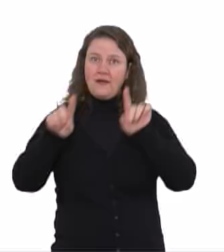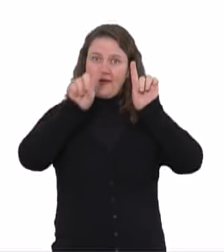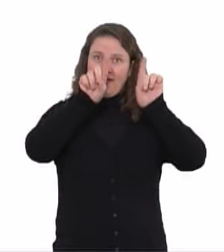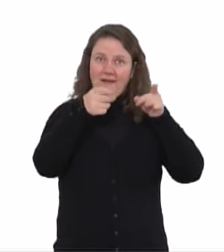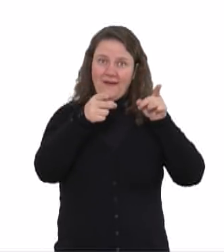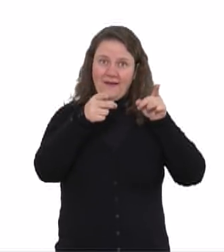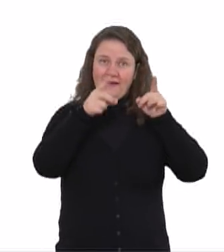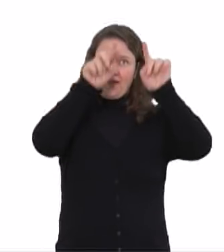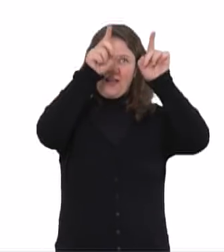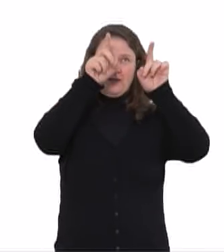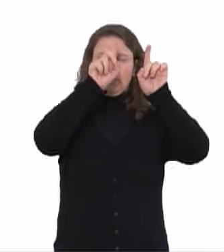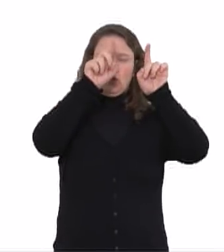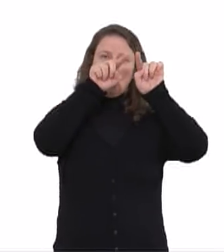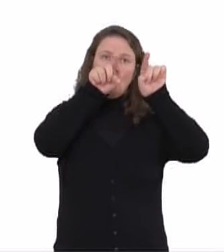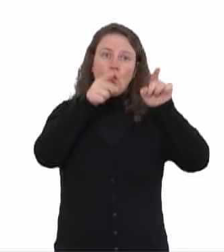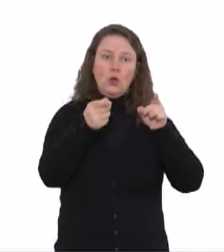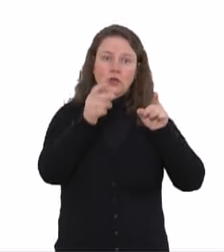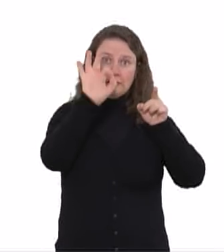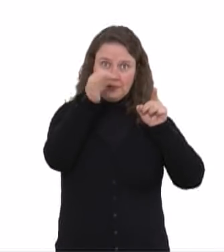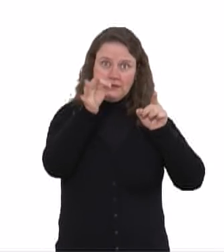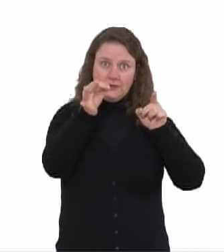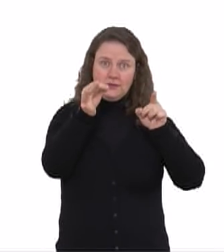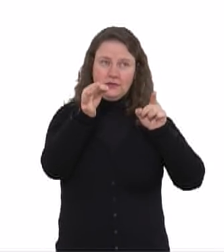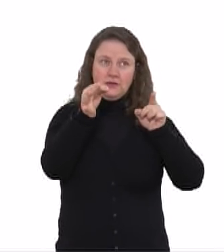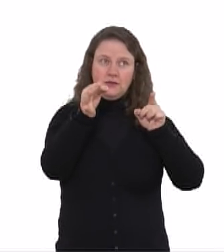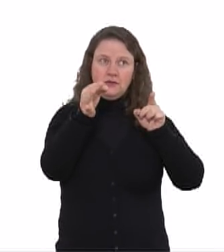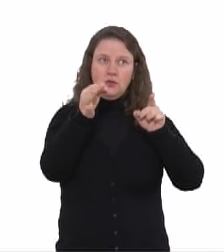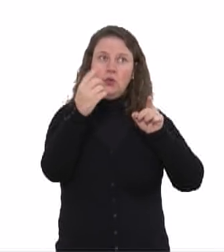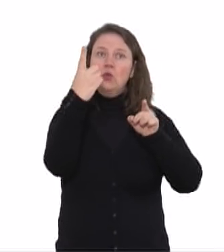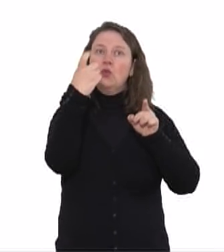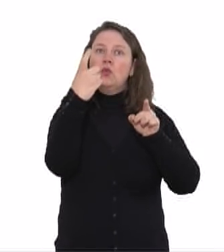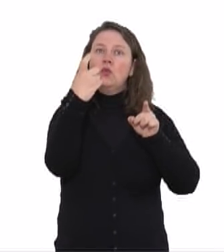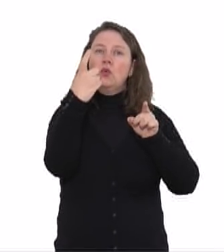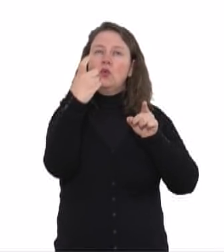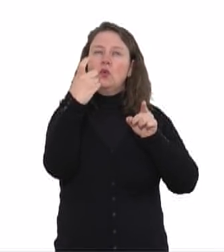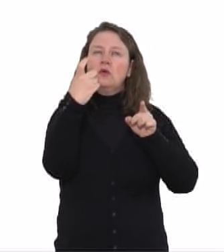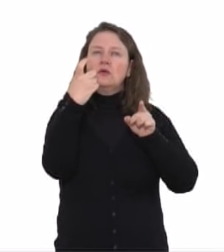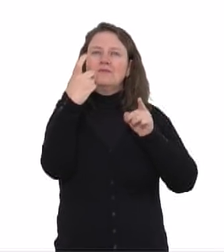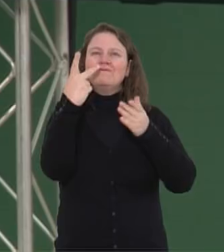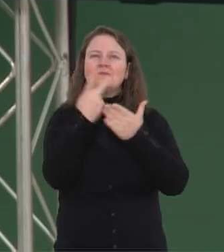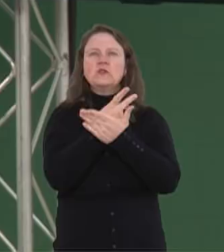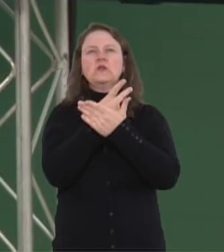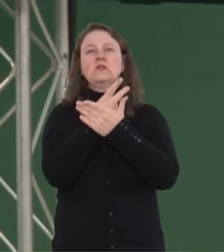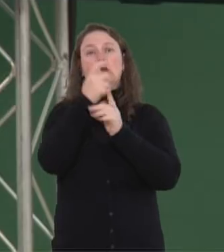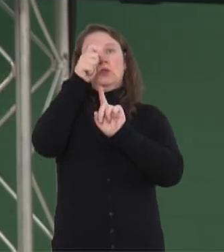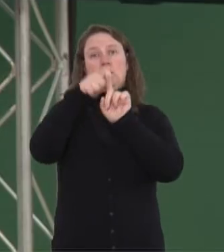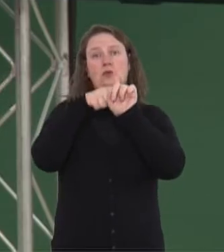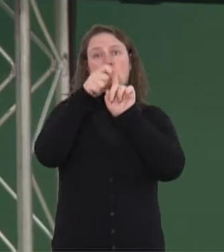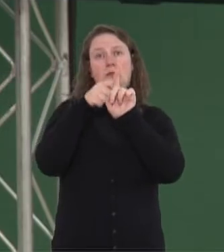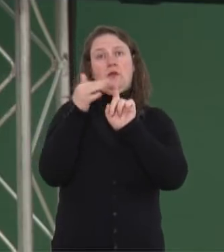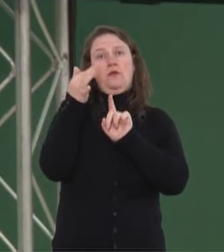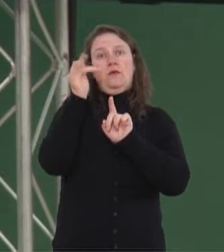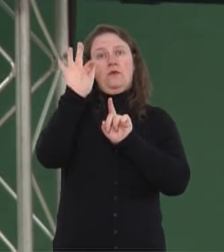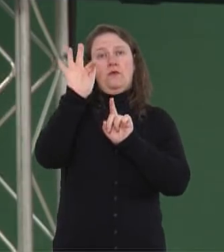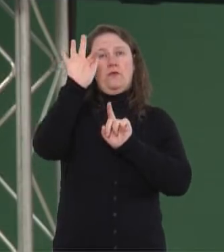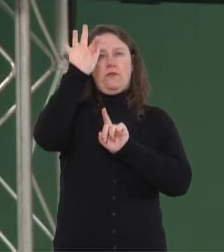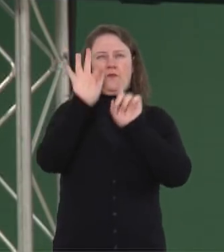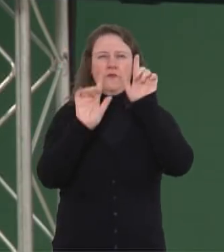Wednesday, Friday. Quem estava aqui para confundir era o February, que é um mês do ano.